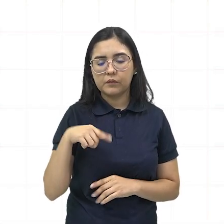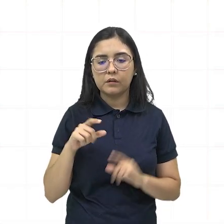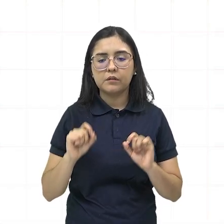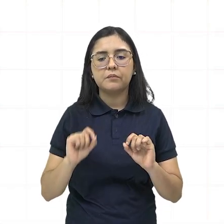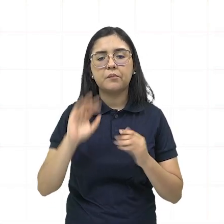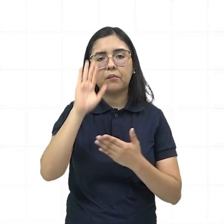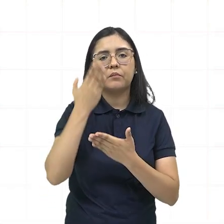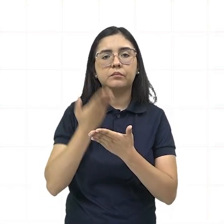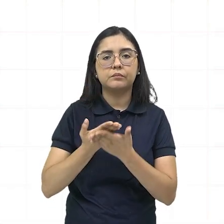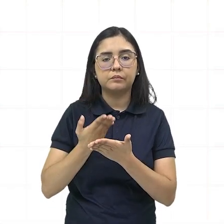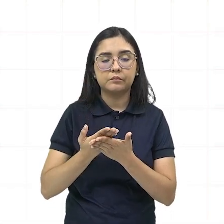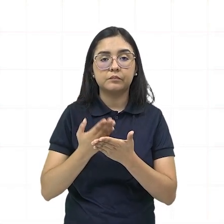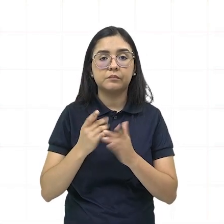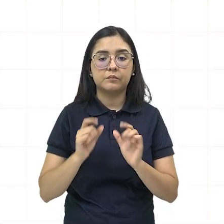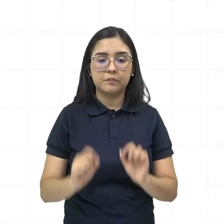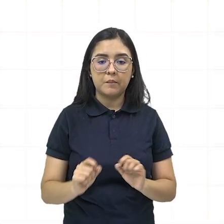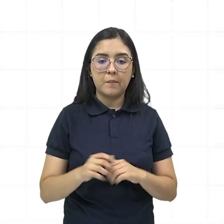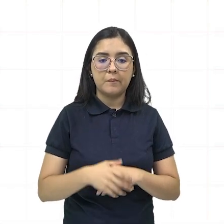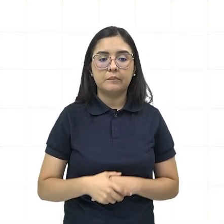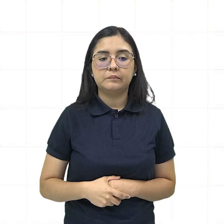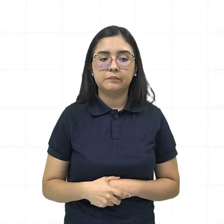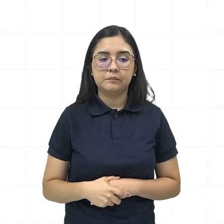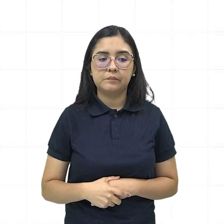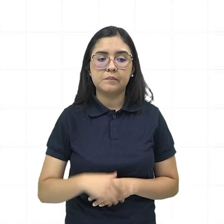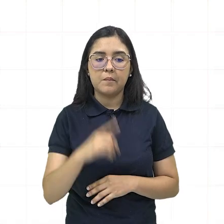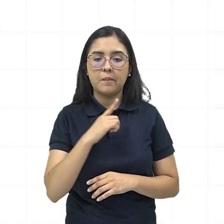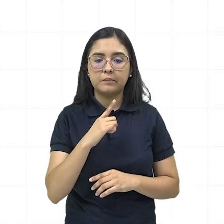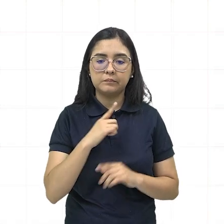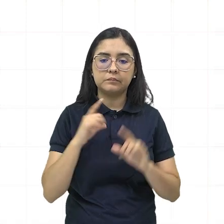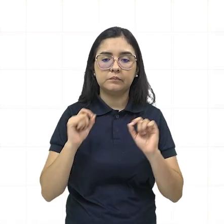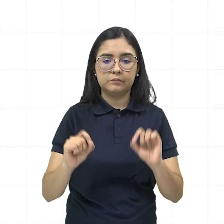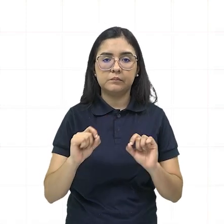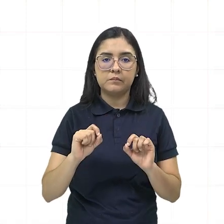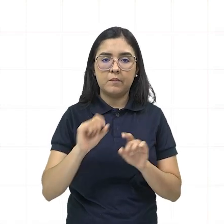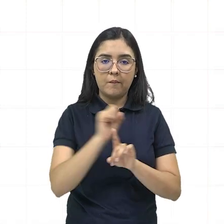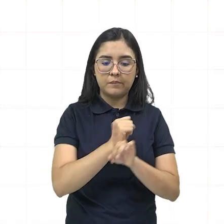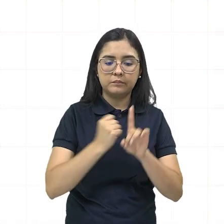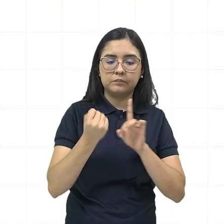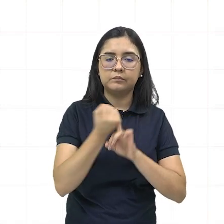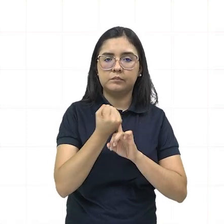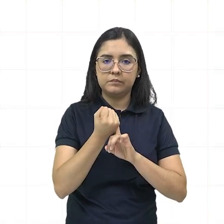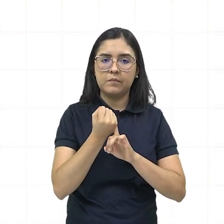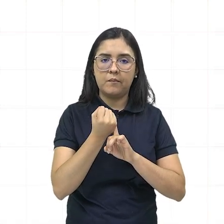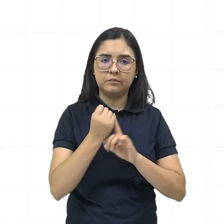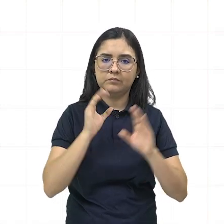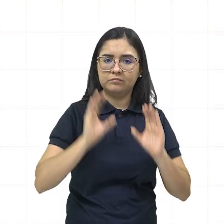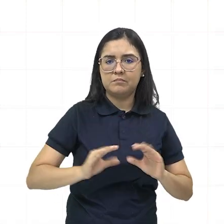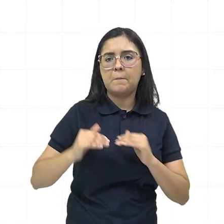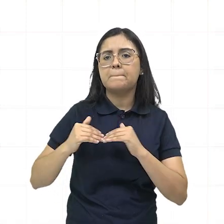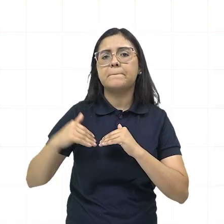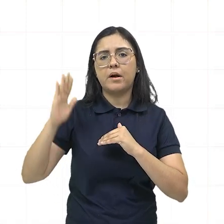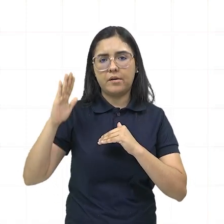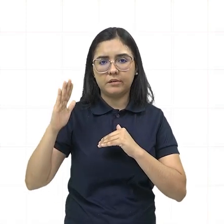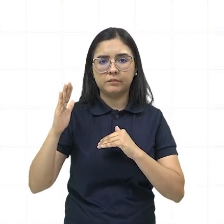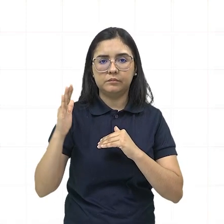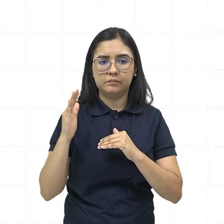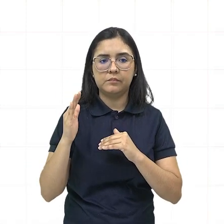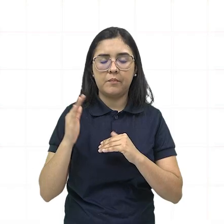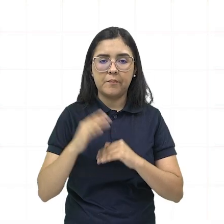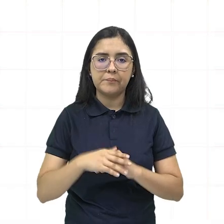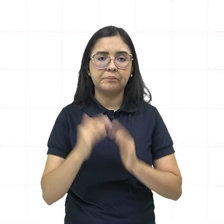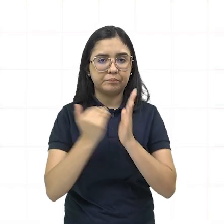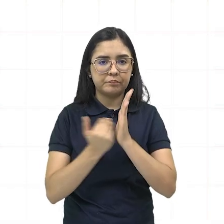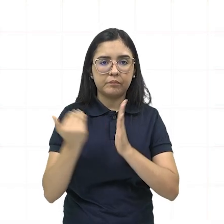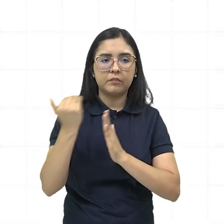a crença na existência de que há sociedades mais civilizadas, né, que alcançaram aí um